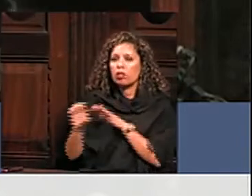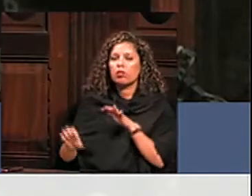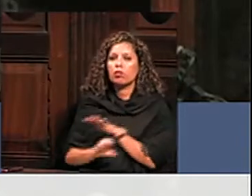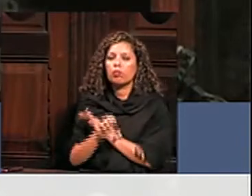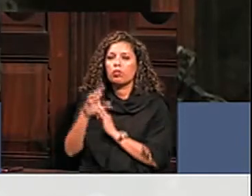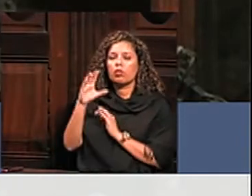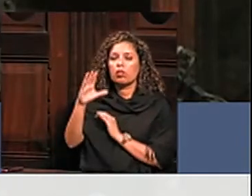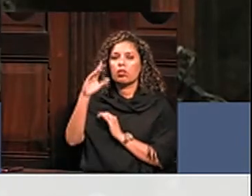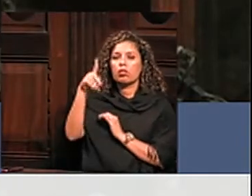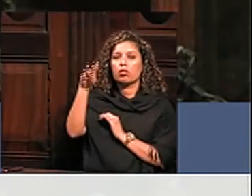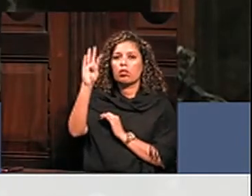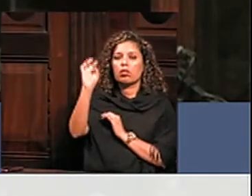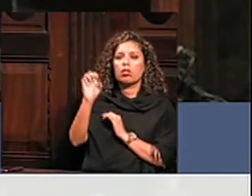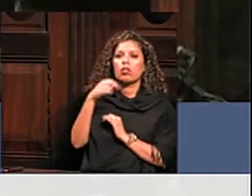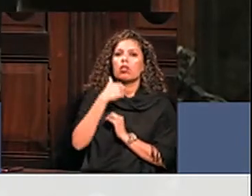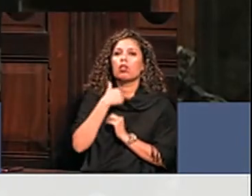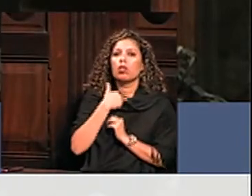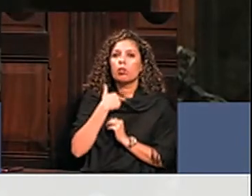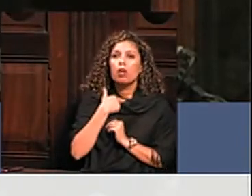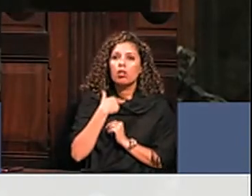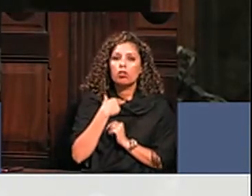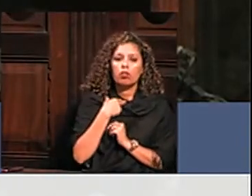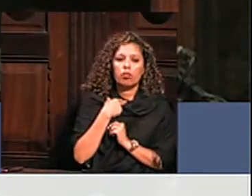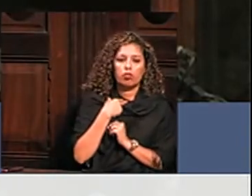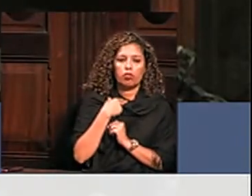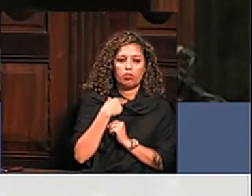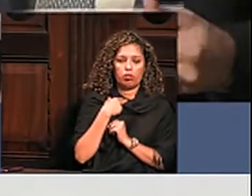principal. Emenda 1. Espera aí.